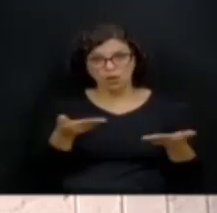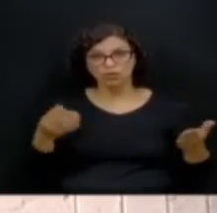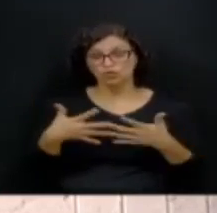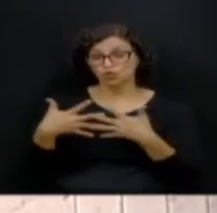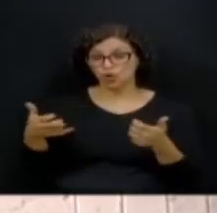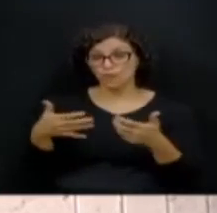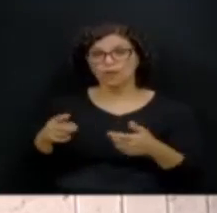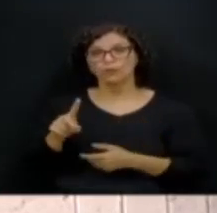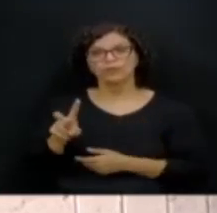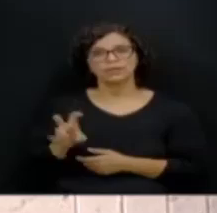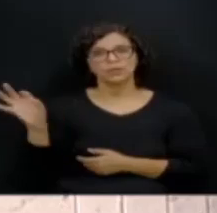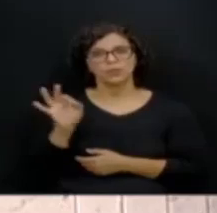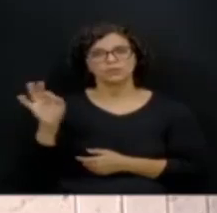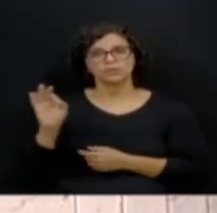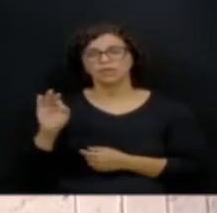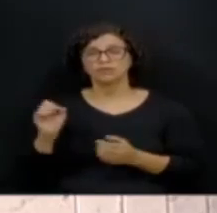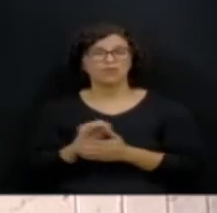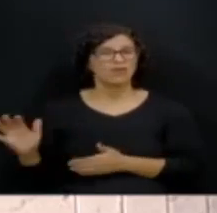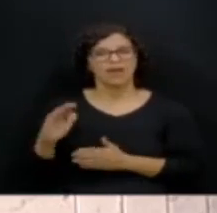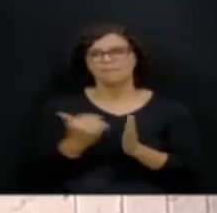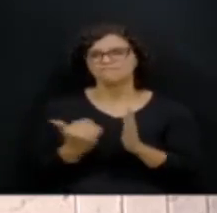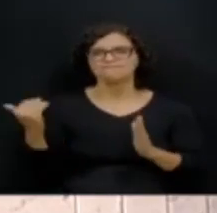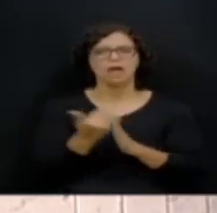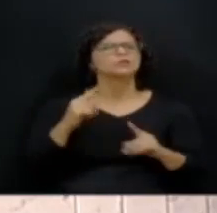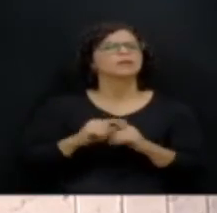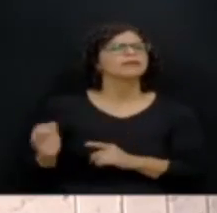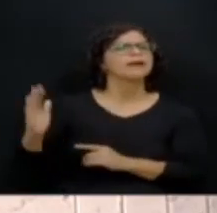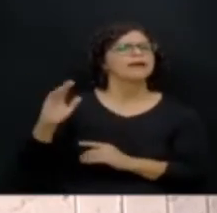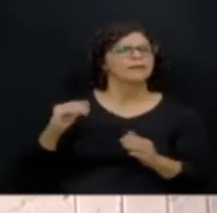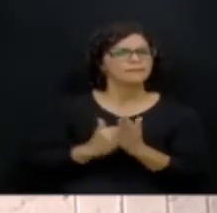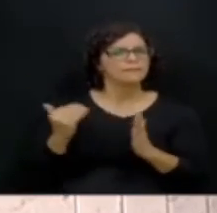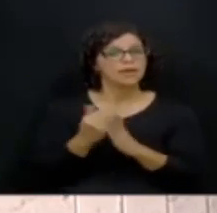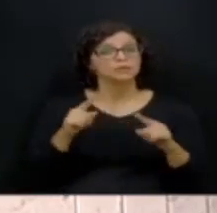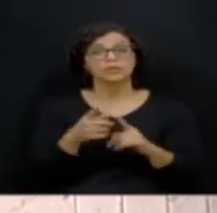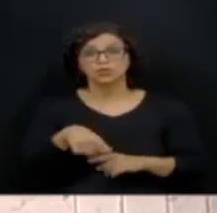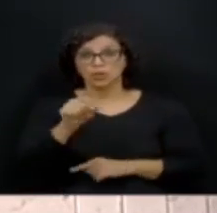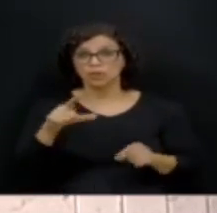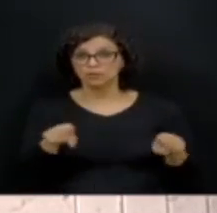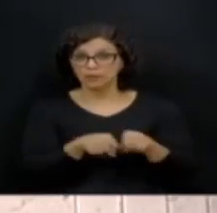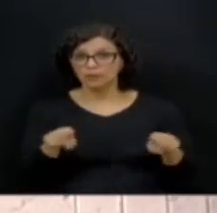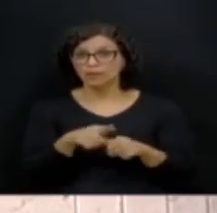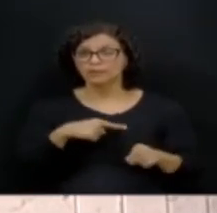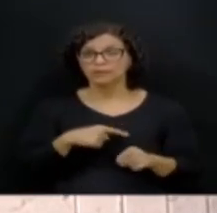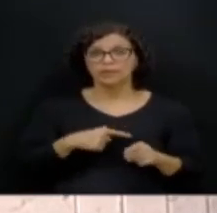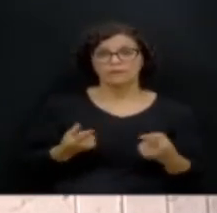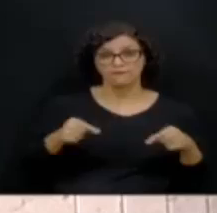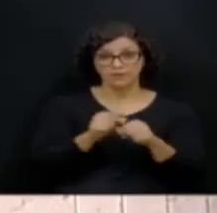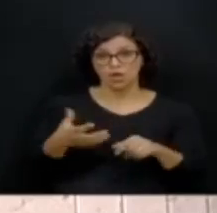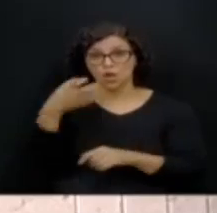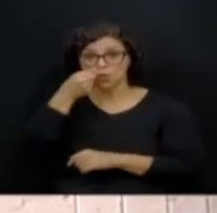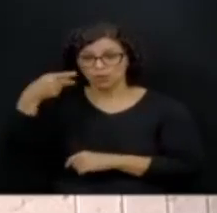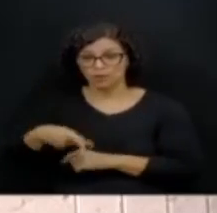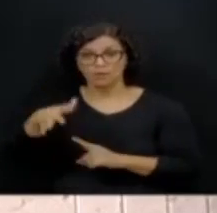na Copel, é 15% mais cara. E por que ela é mais cara? Porque se optou em não repatriar o lucro